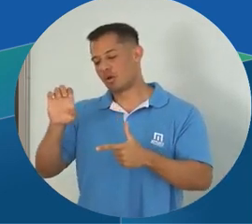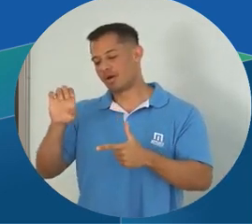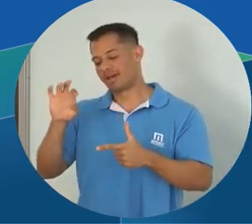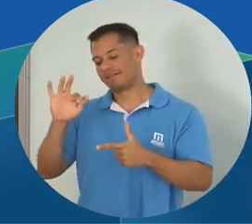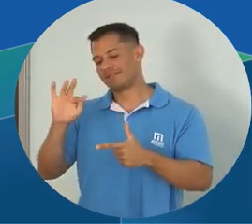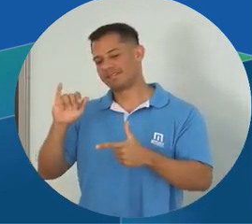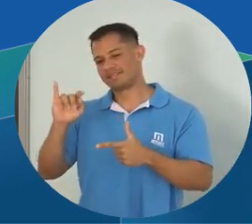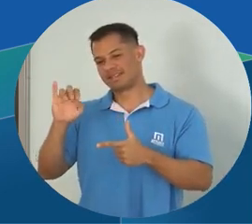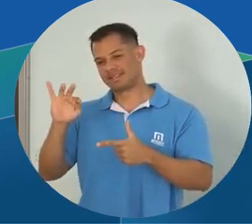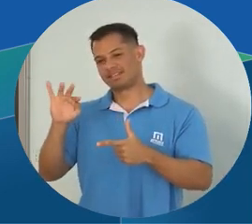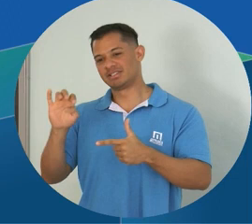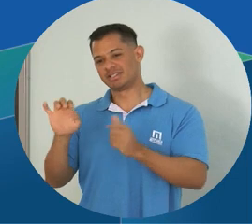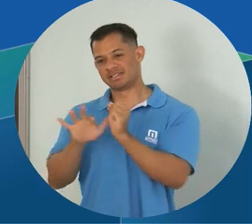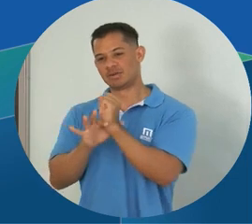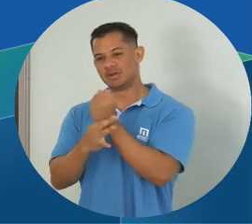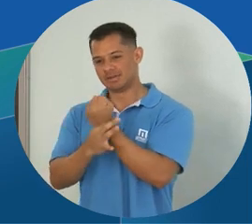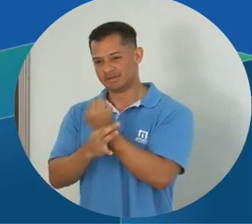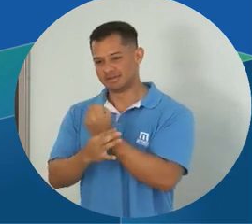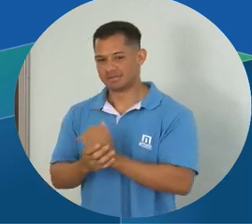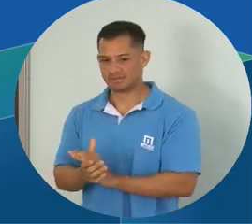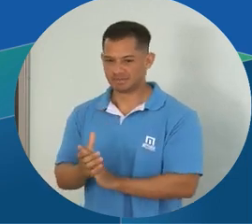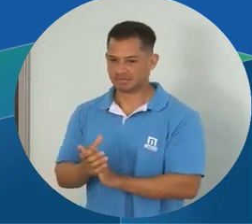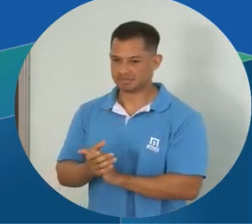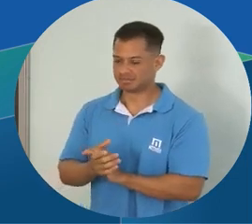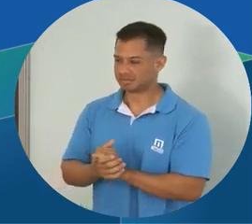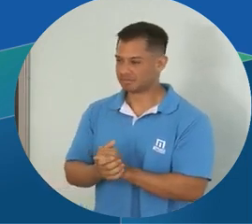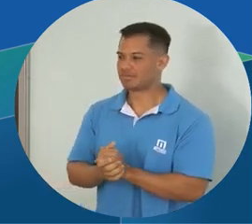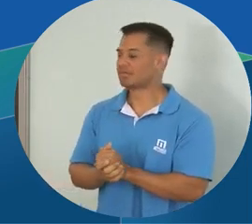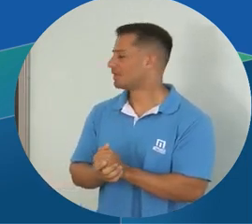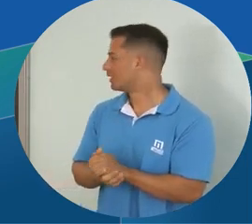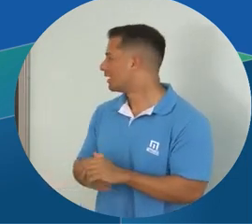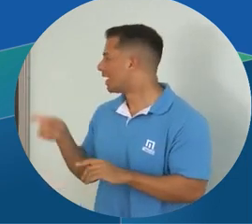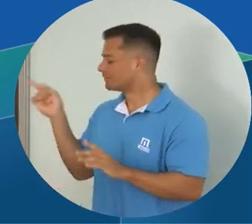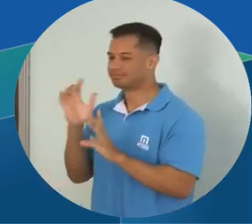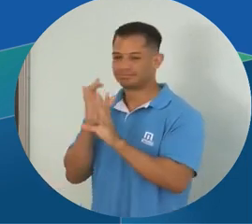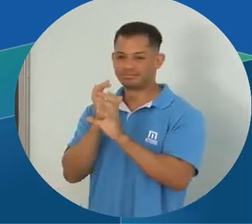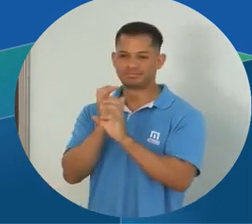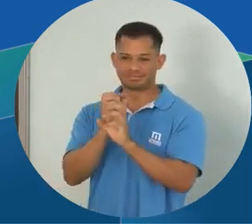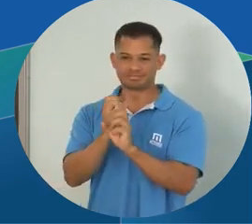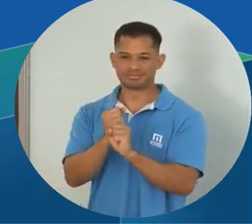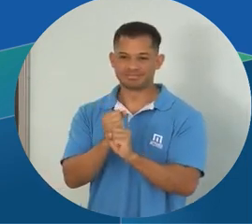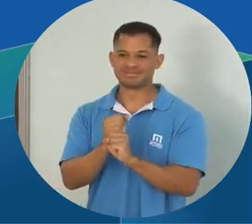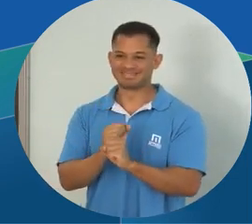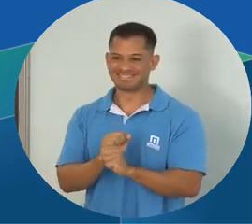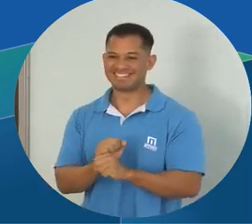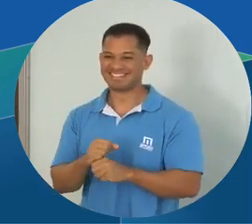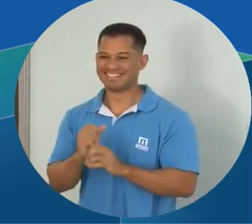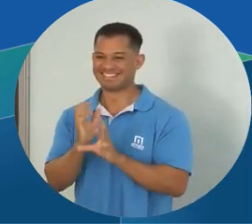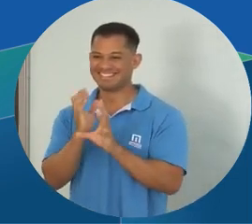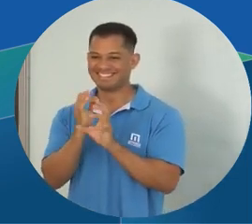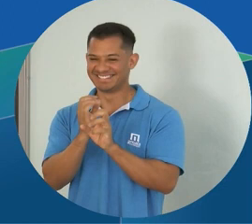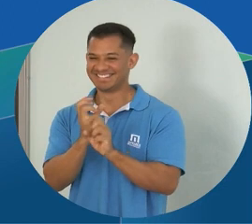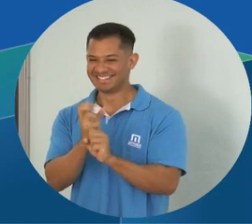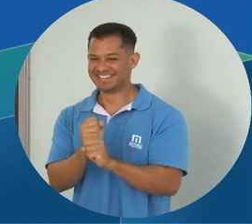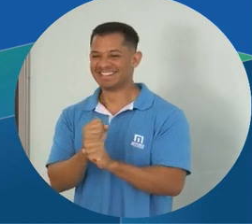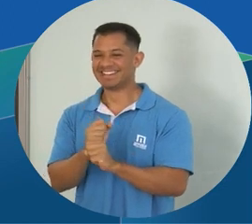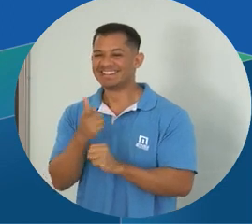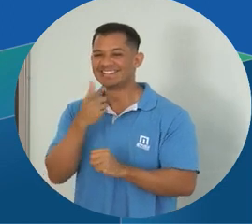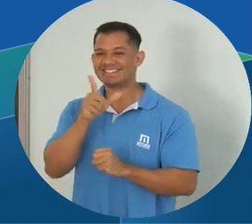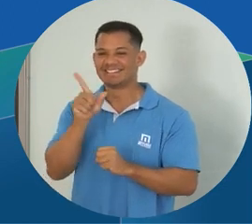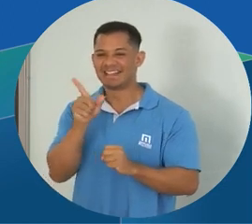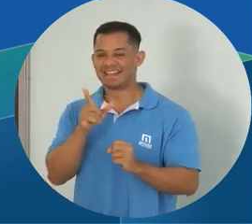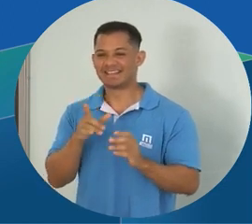Então, a partir disso, a gente consegue estar fechando essa análise global